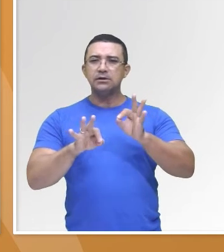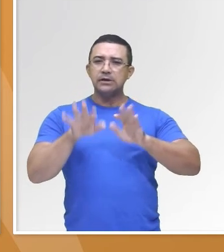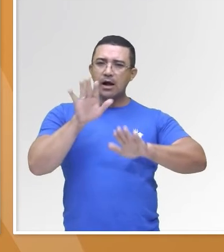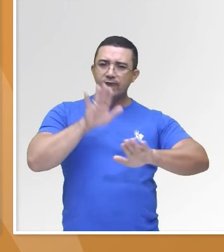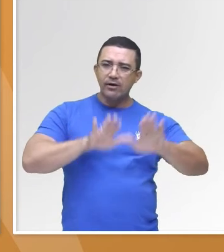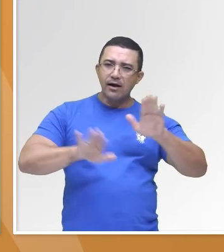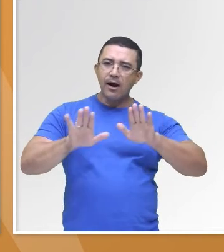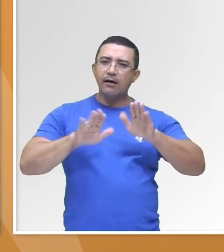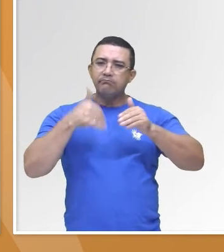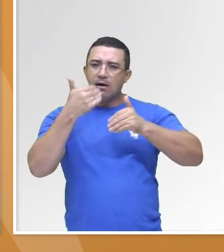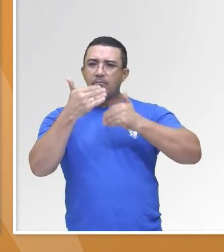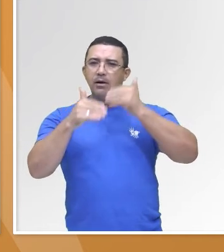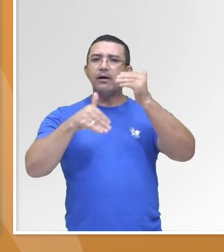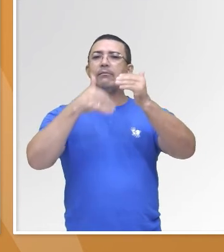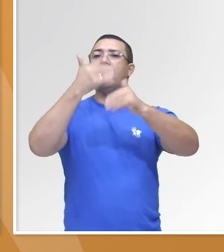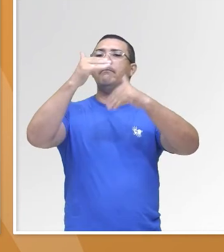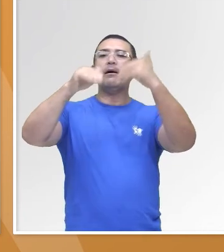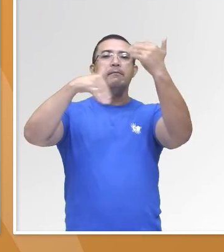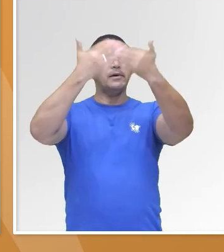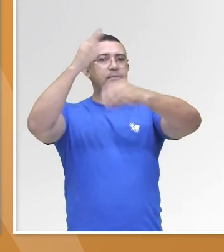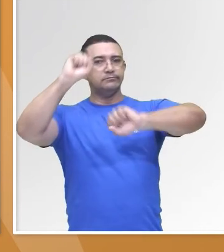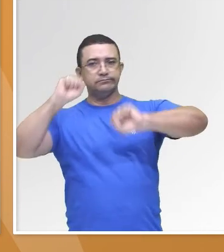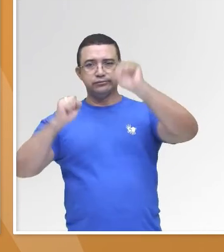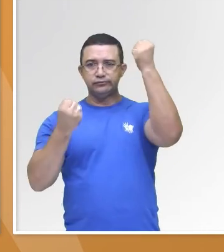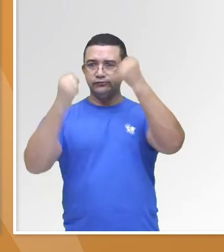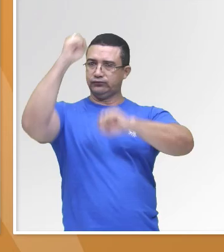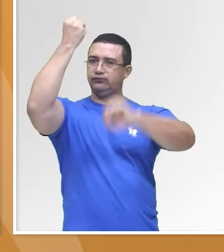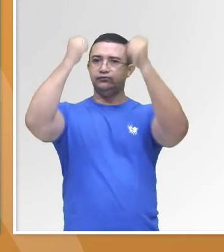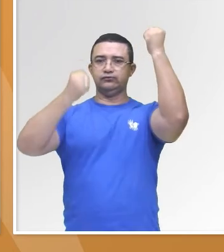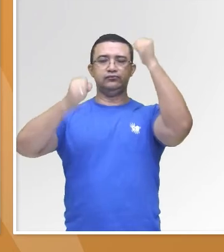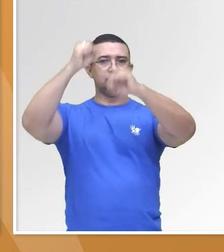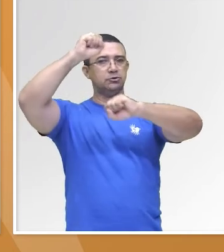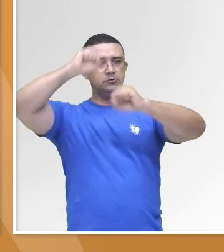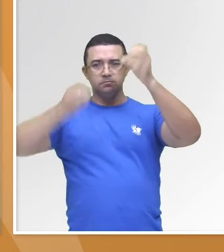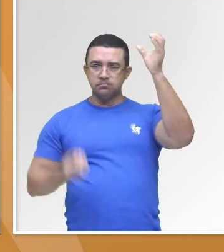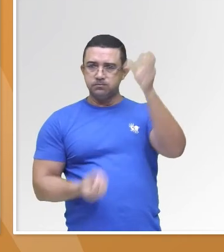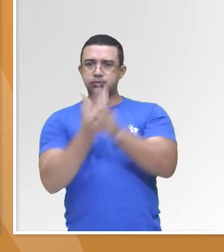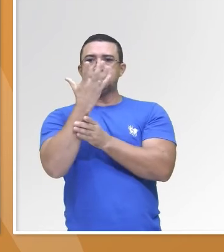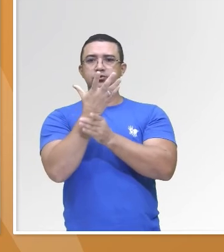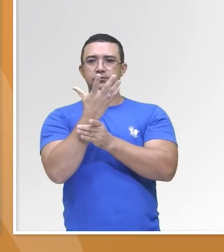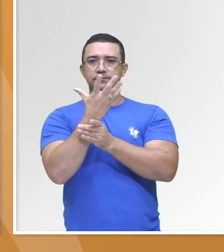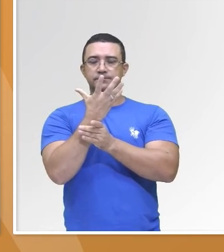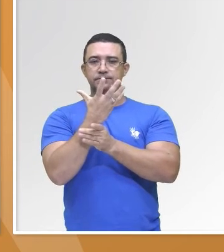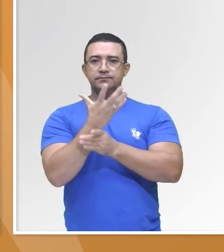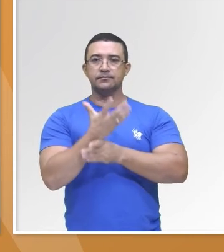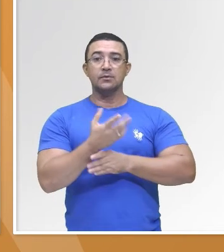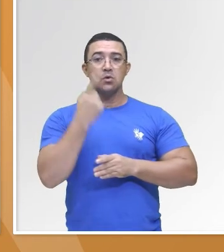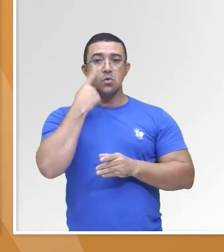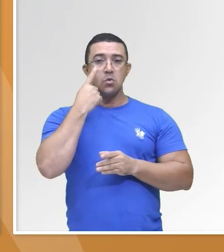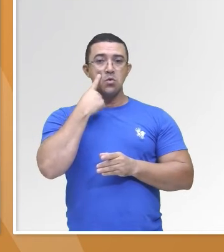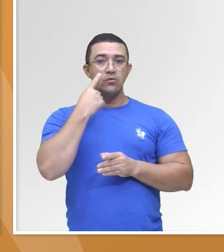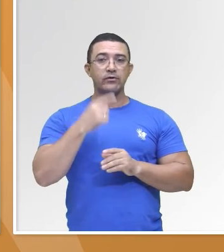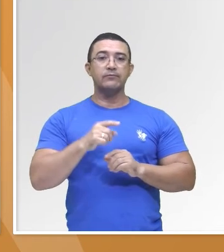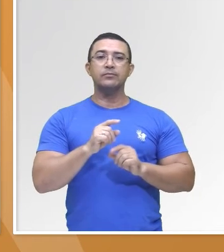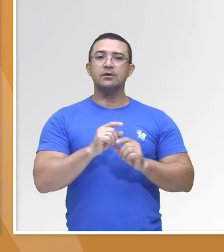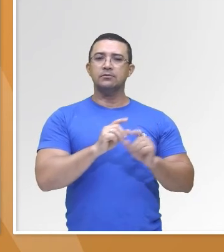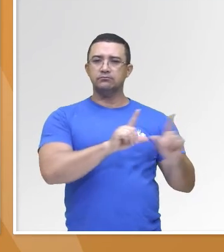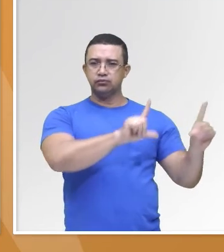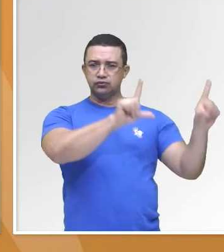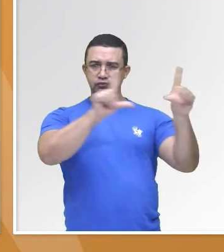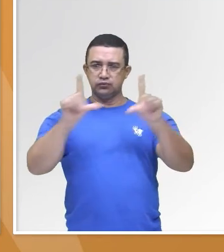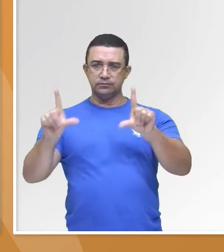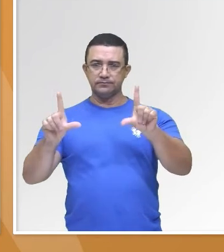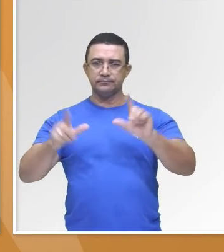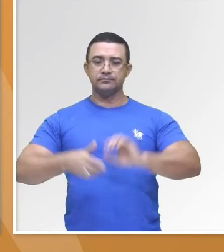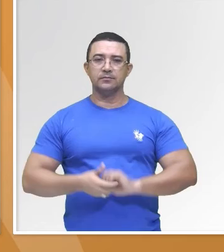processo, depois houve o desenvolvimento e a expansão industrial. Tá? Vamos observar, então, duas imagens aí